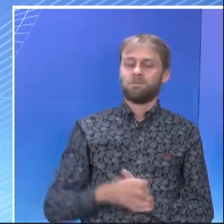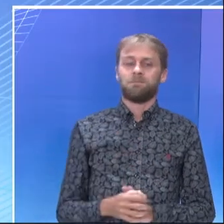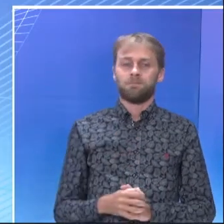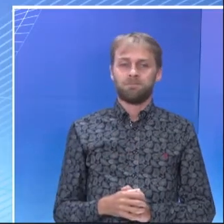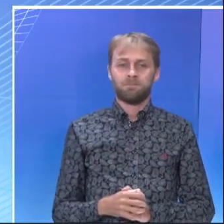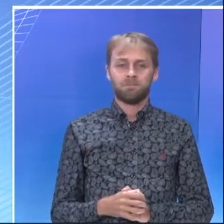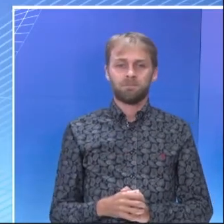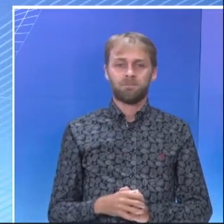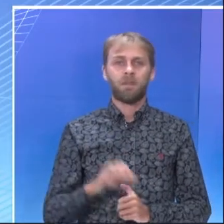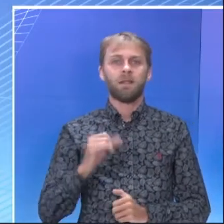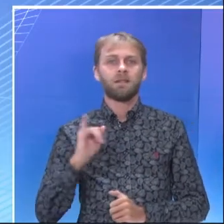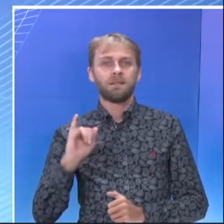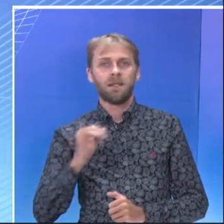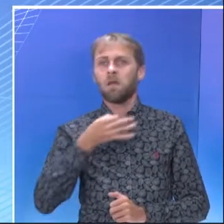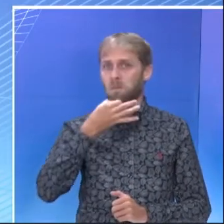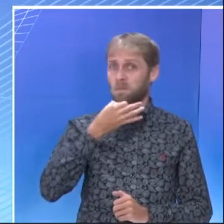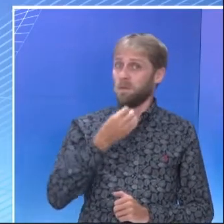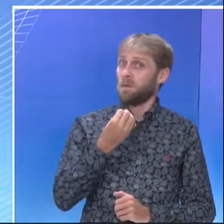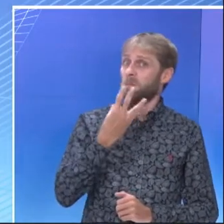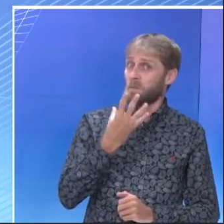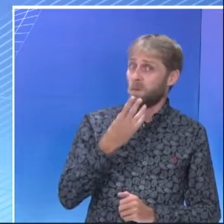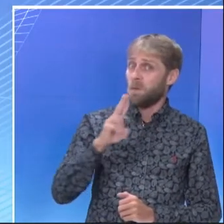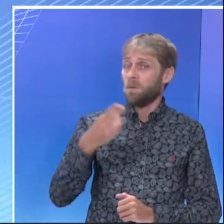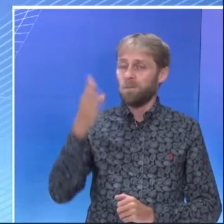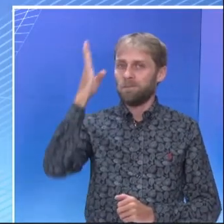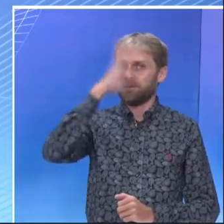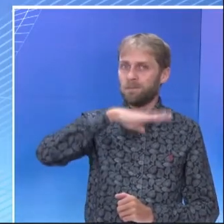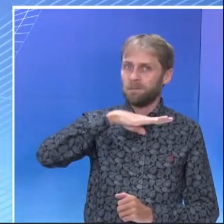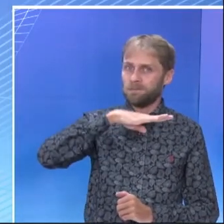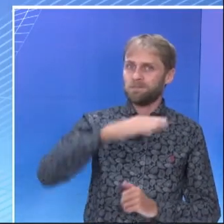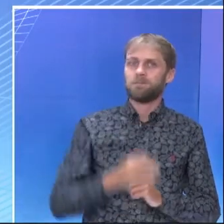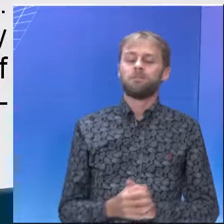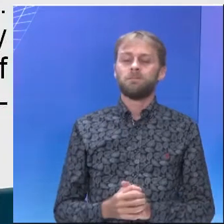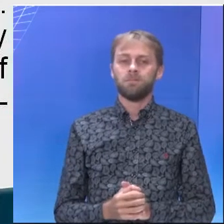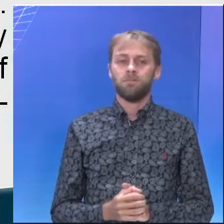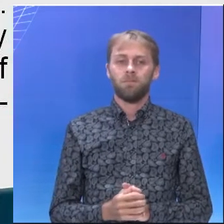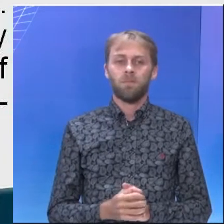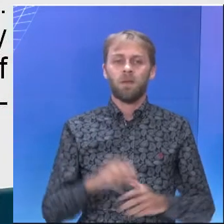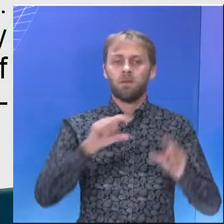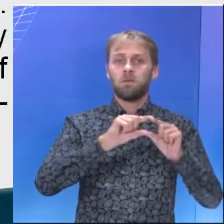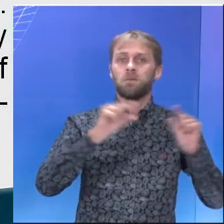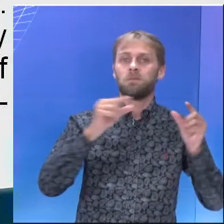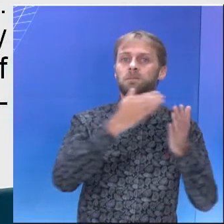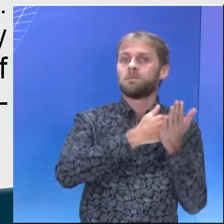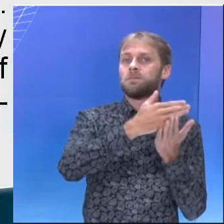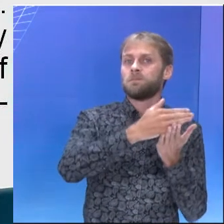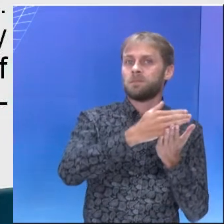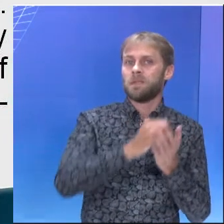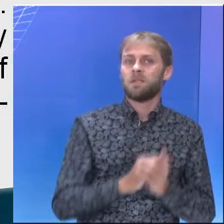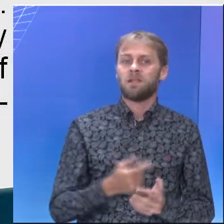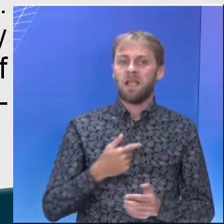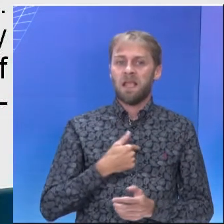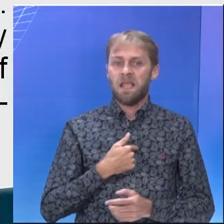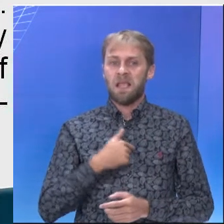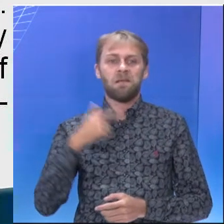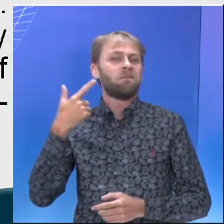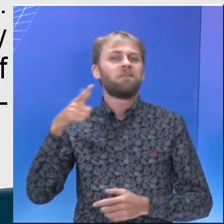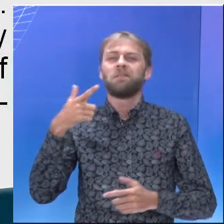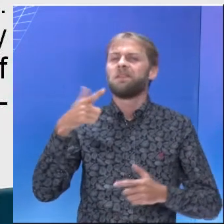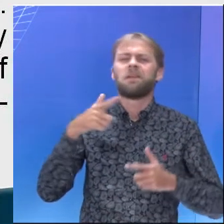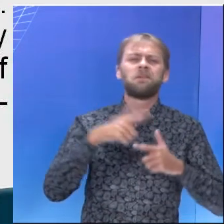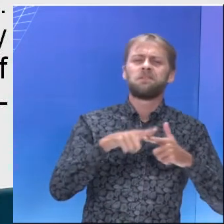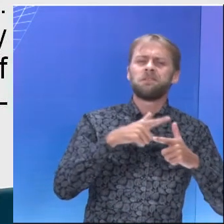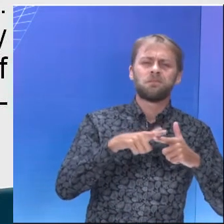um comentário positivo ou um comentário negativo, se é uma crítica? Olha o início. I didn't have a